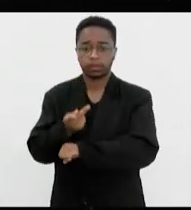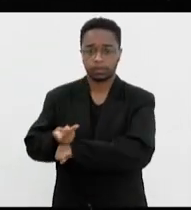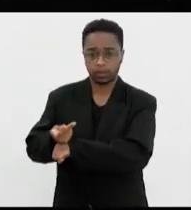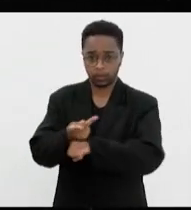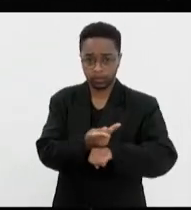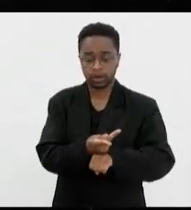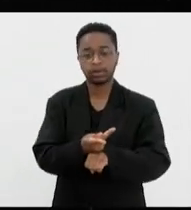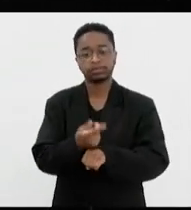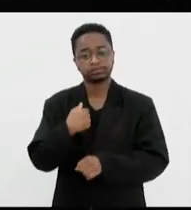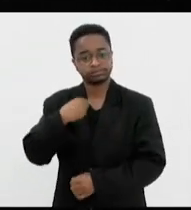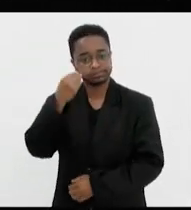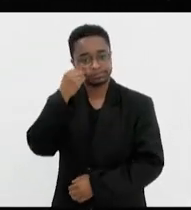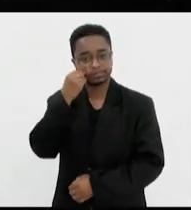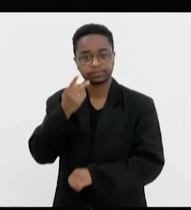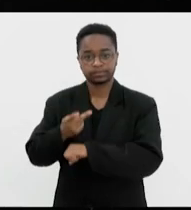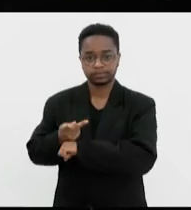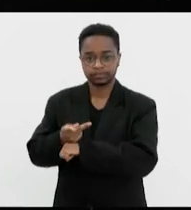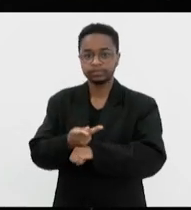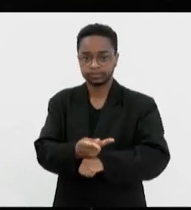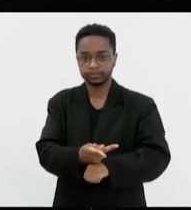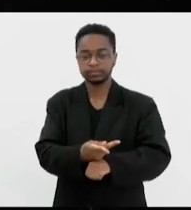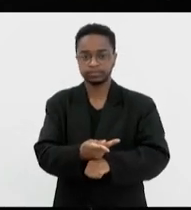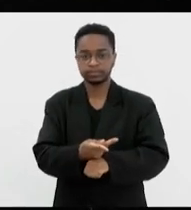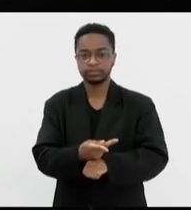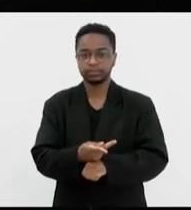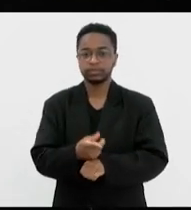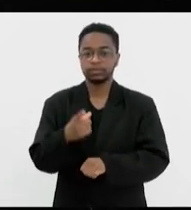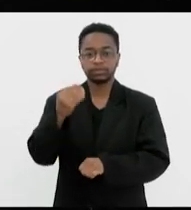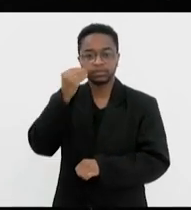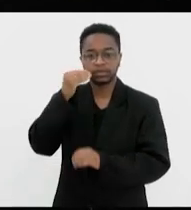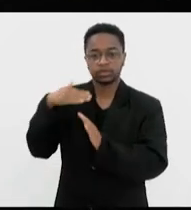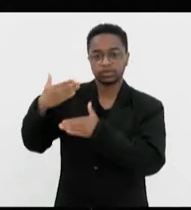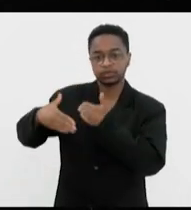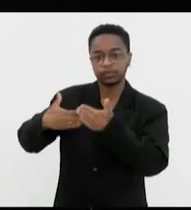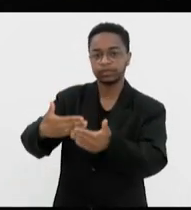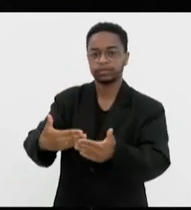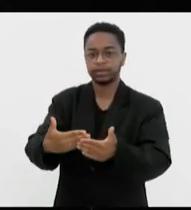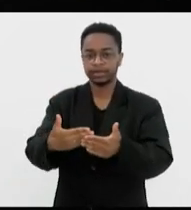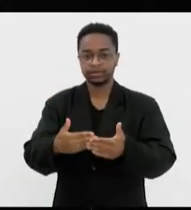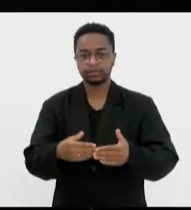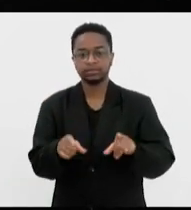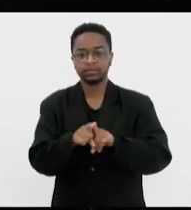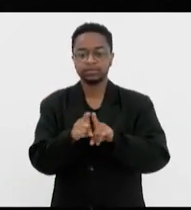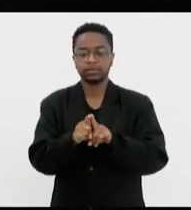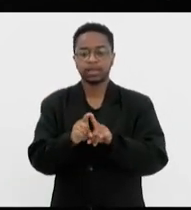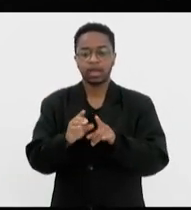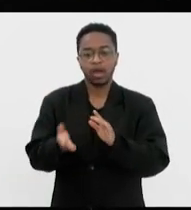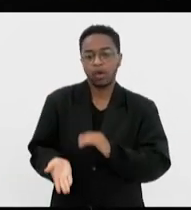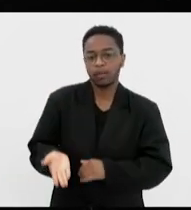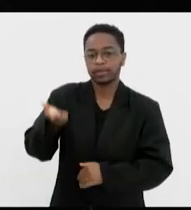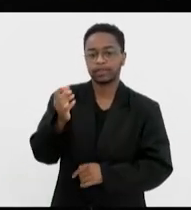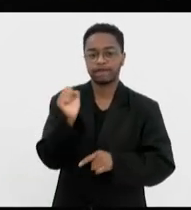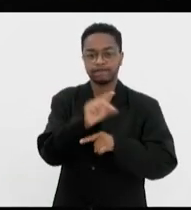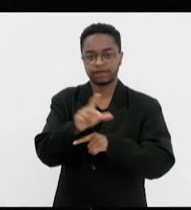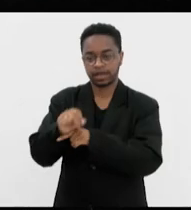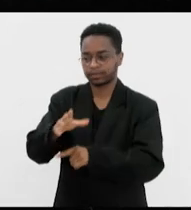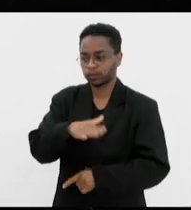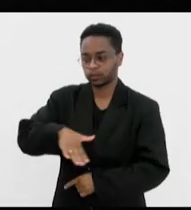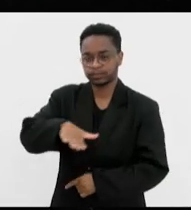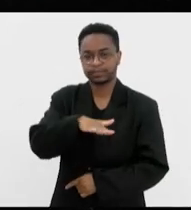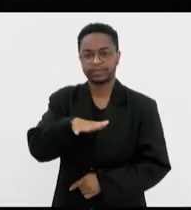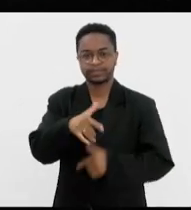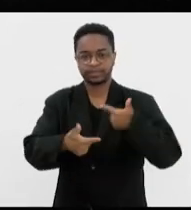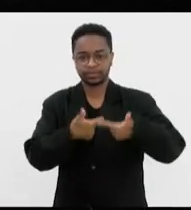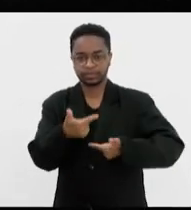eu fui tentar buscar os indicadores do desenvolvimento e do aumento do número de vagas para trabalho. Então, só